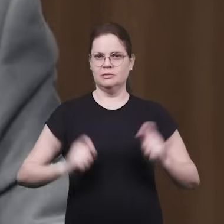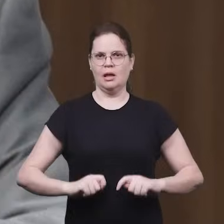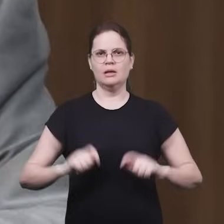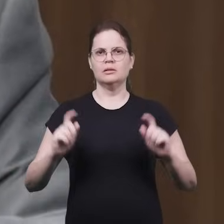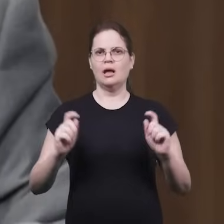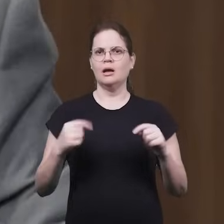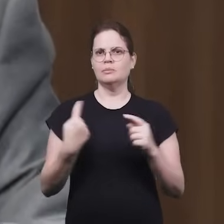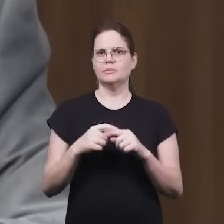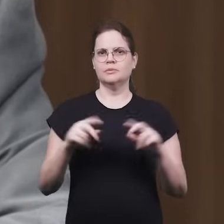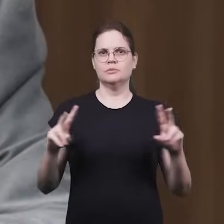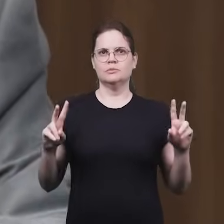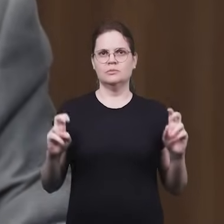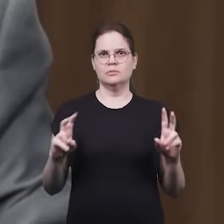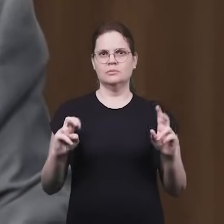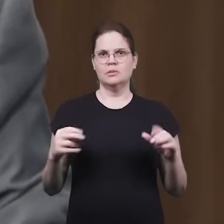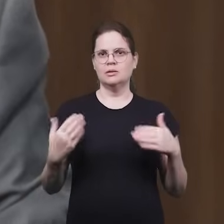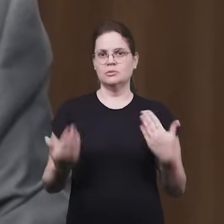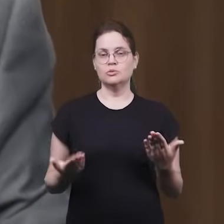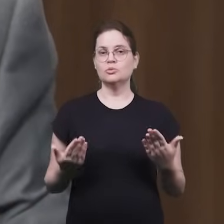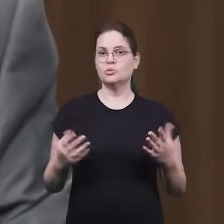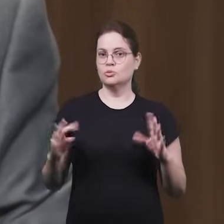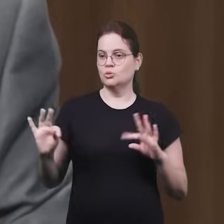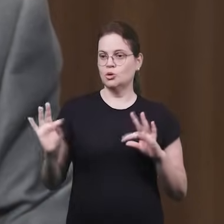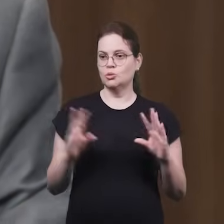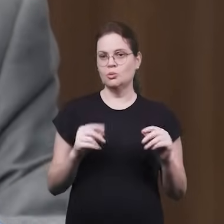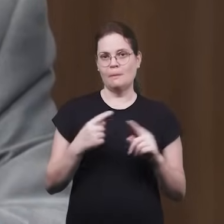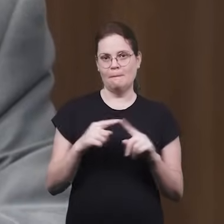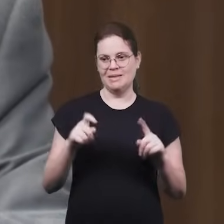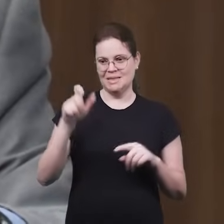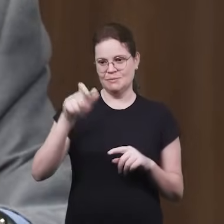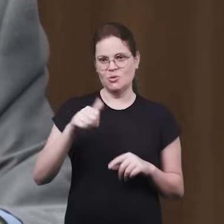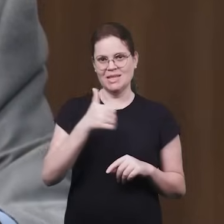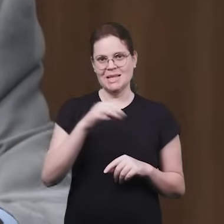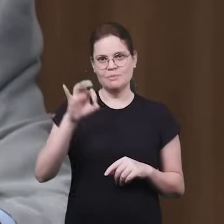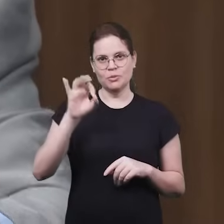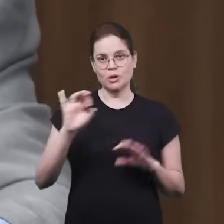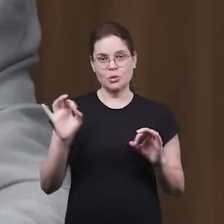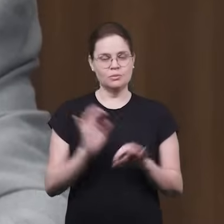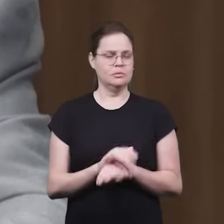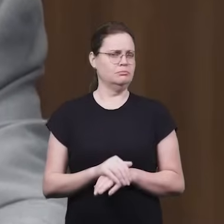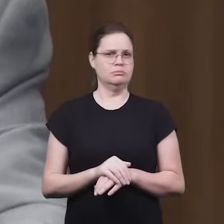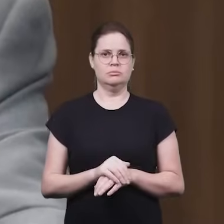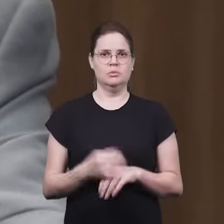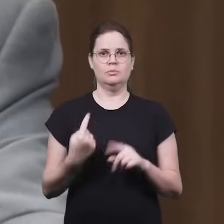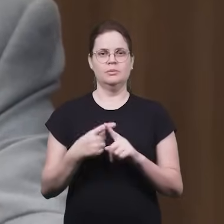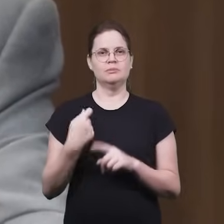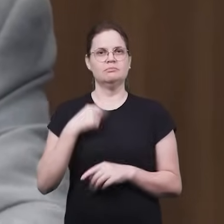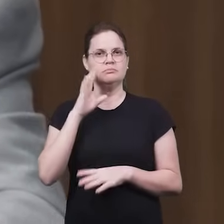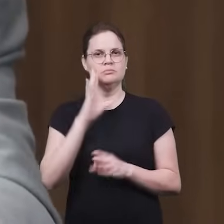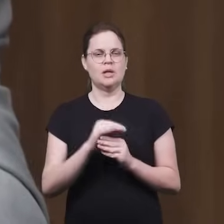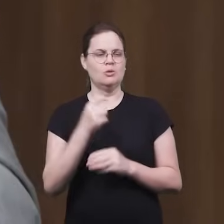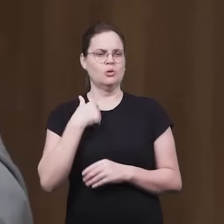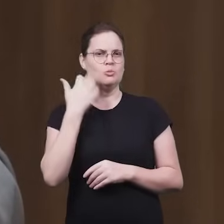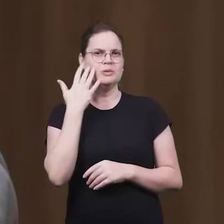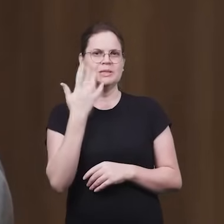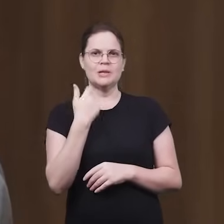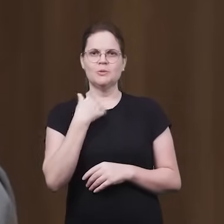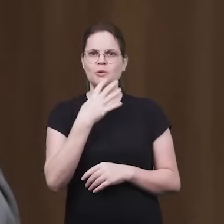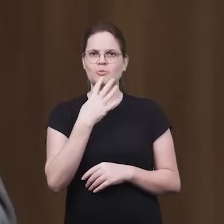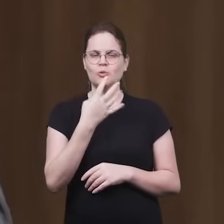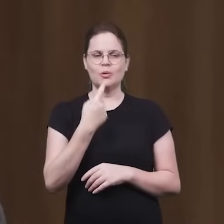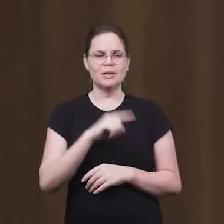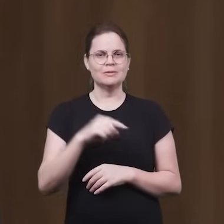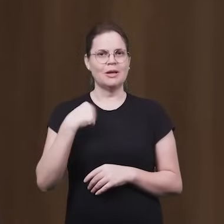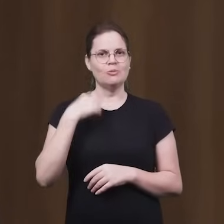capacidade num determinado aspecto, mas ninguém é 100%. Então, de repente, aquele percentual que você não sabe, não